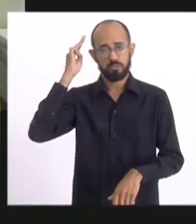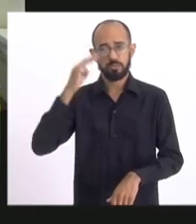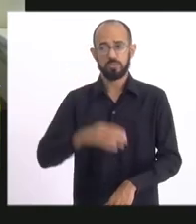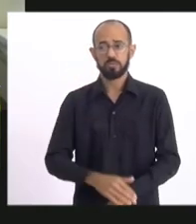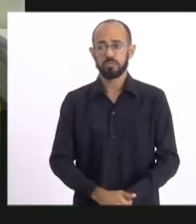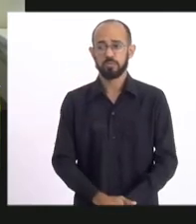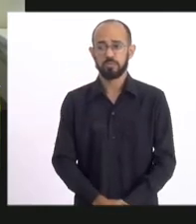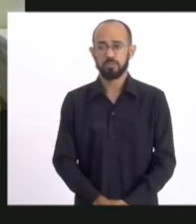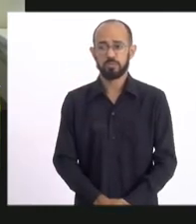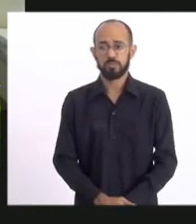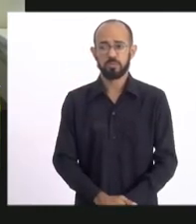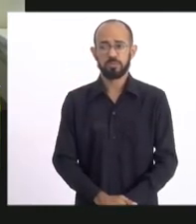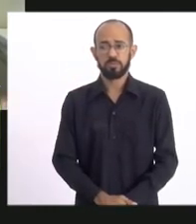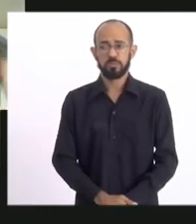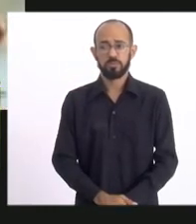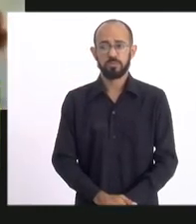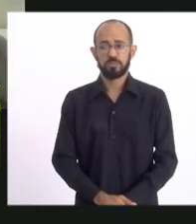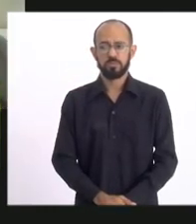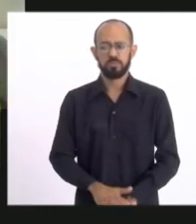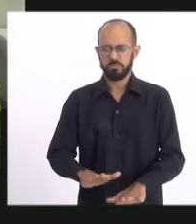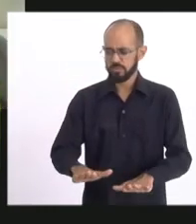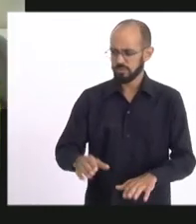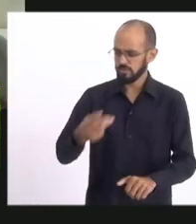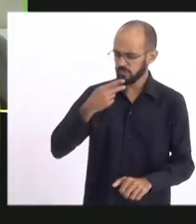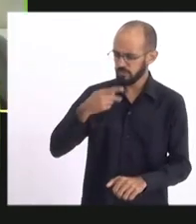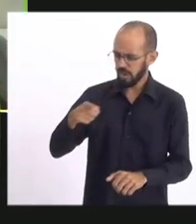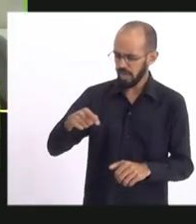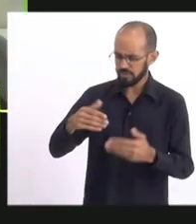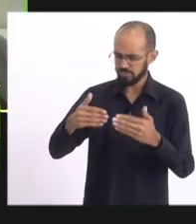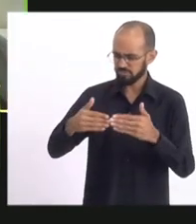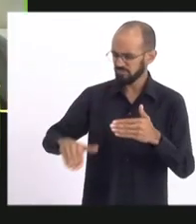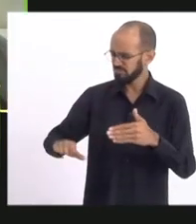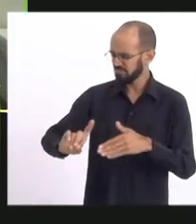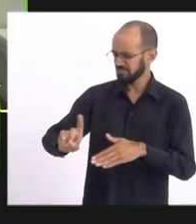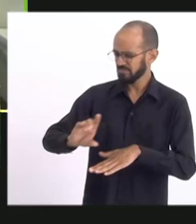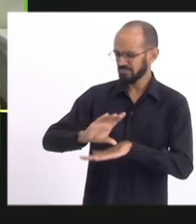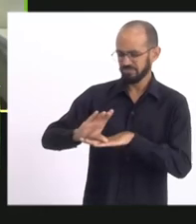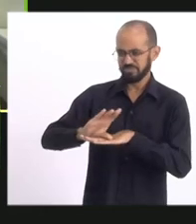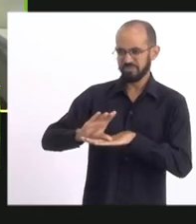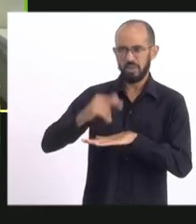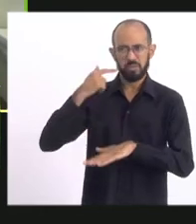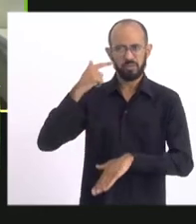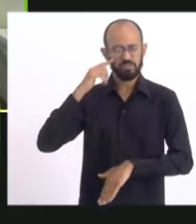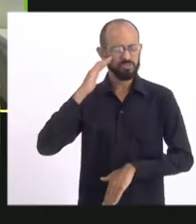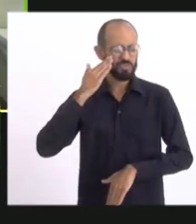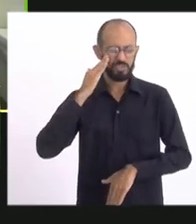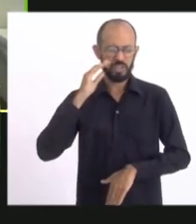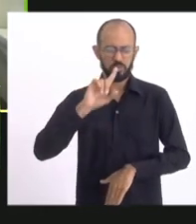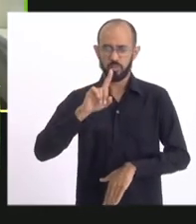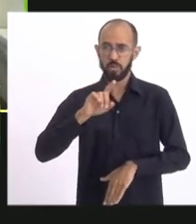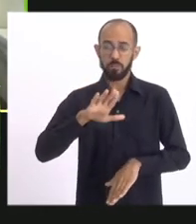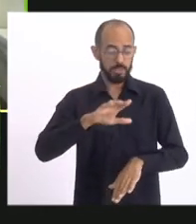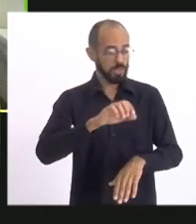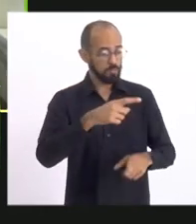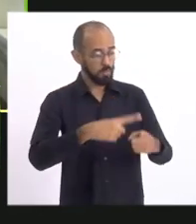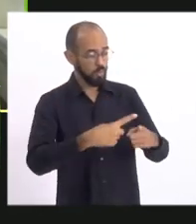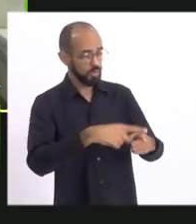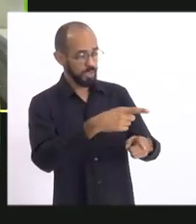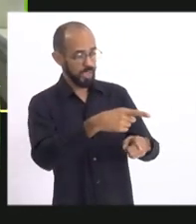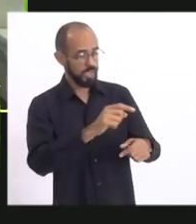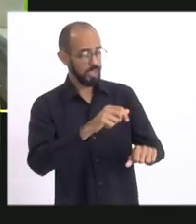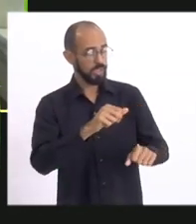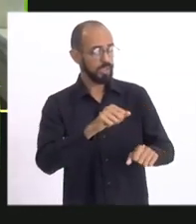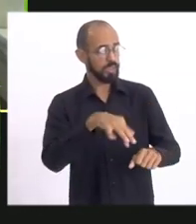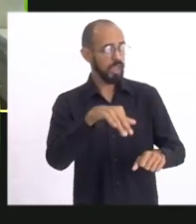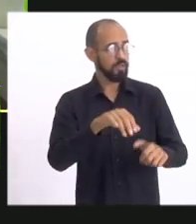se falar da inconstitucionalidade, eu não vejo. Ô, Márcio, olha só, invasão de competência, Márcio. Quem legisla sobre o